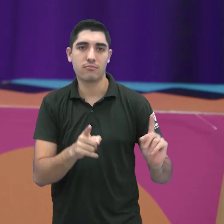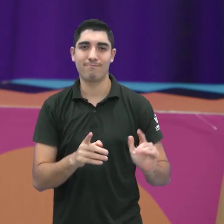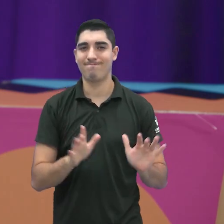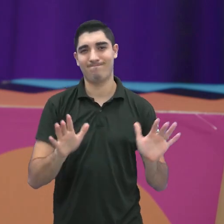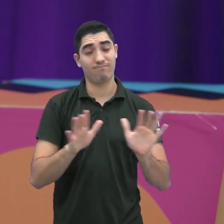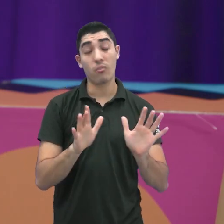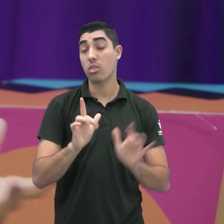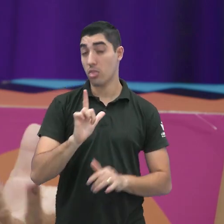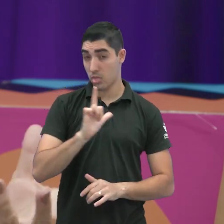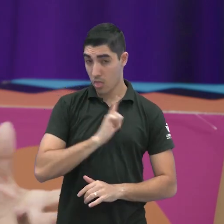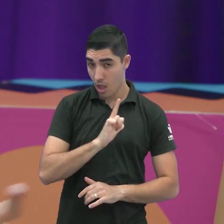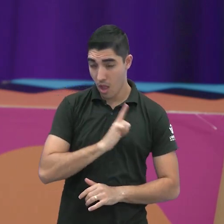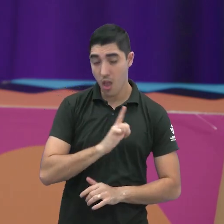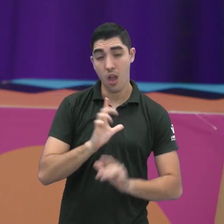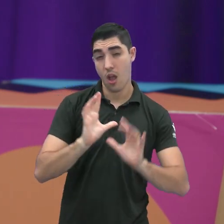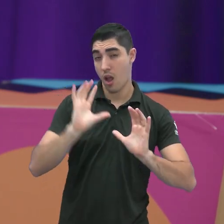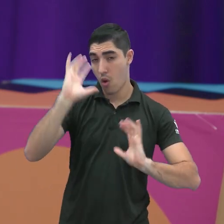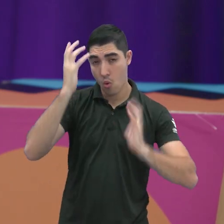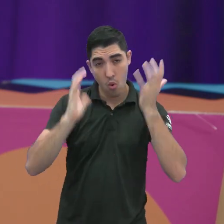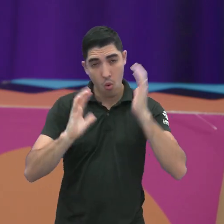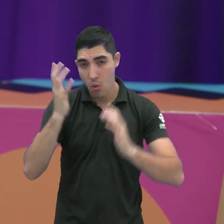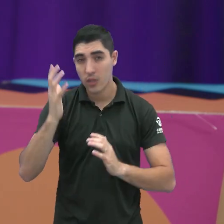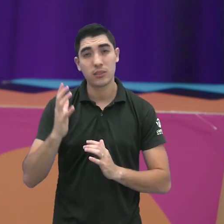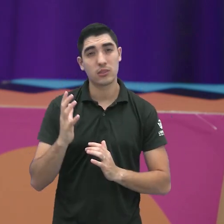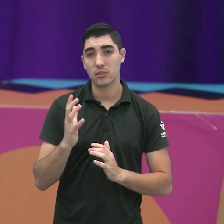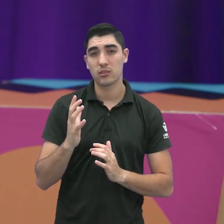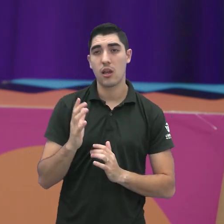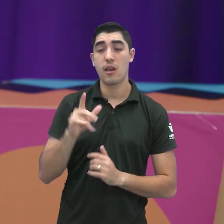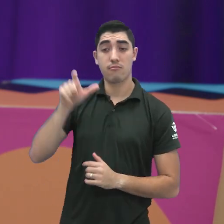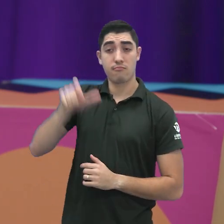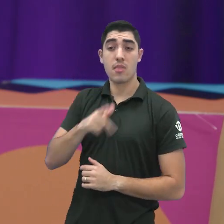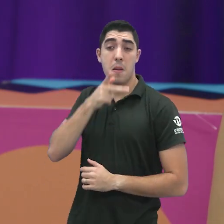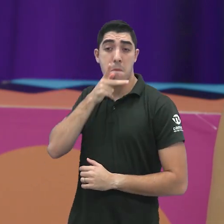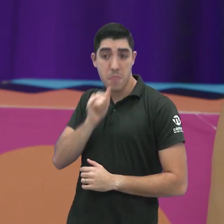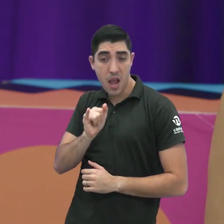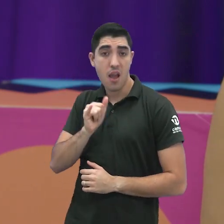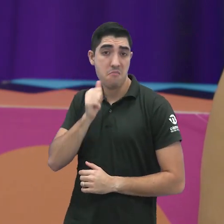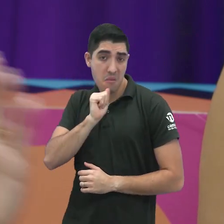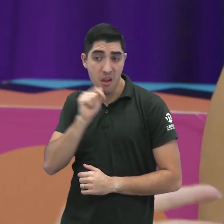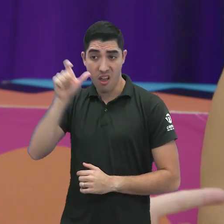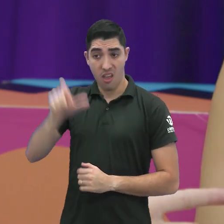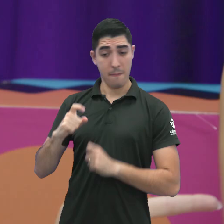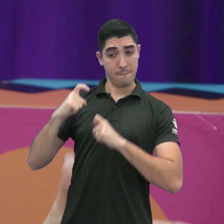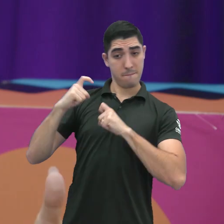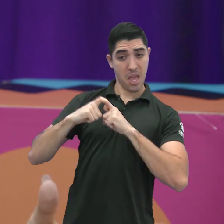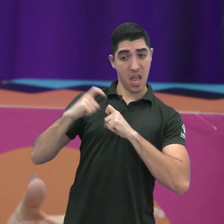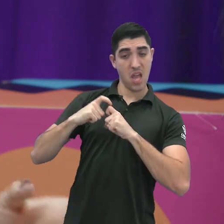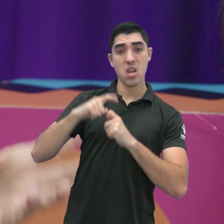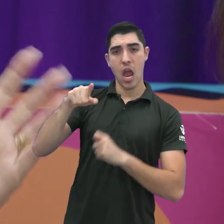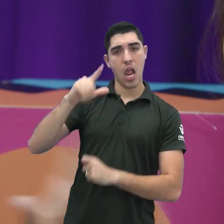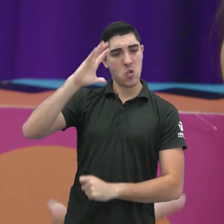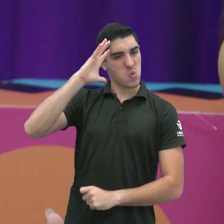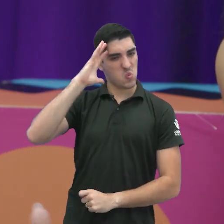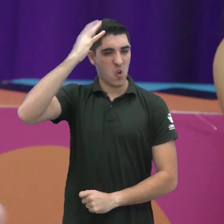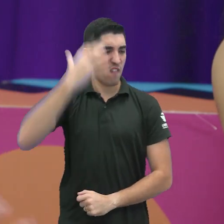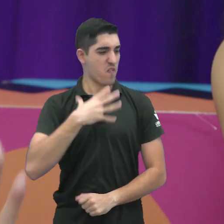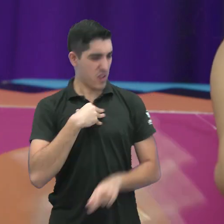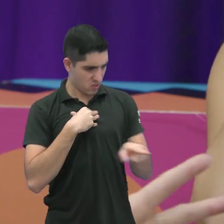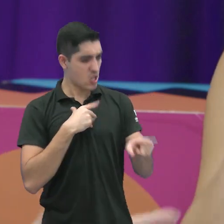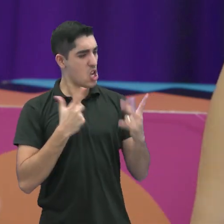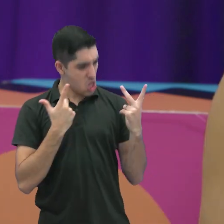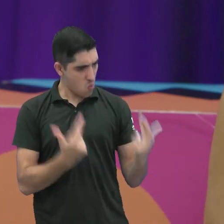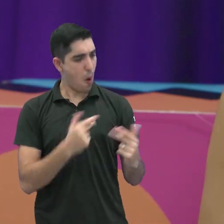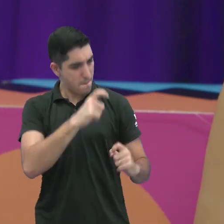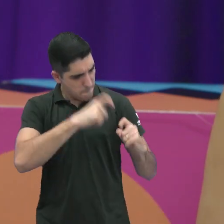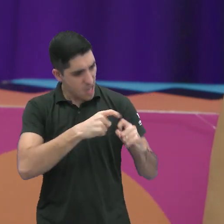assim, muito perto de pais que são médicos e já está determinado que o filho vai